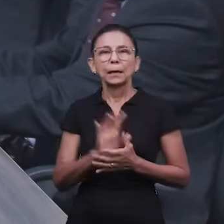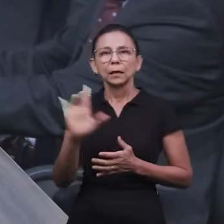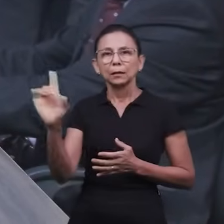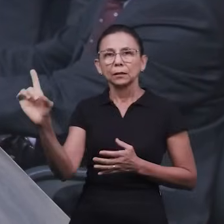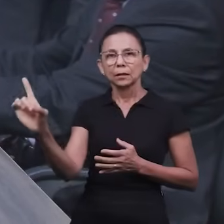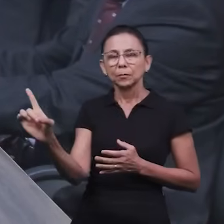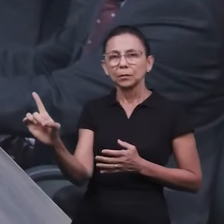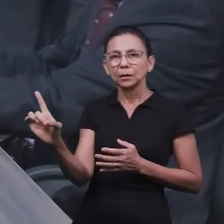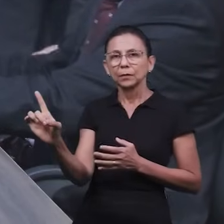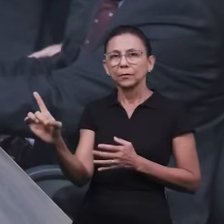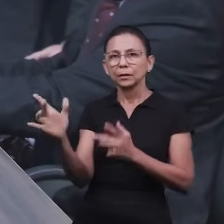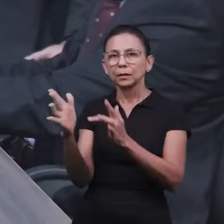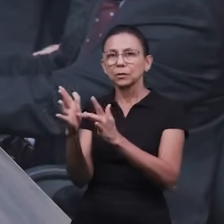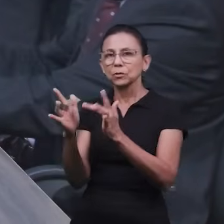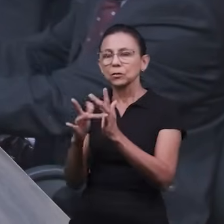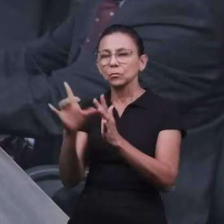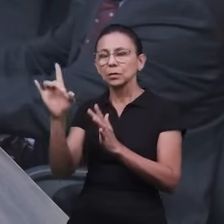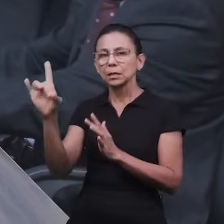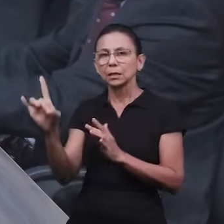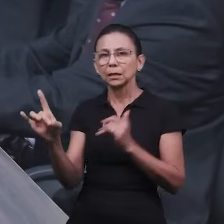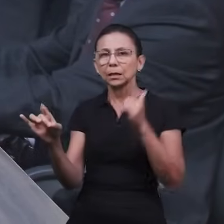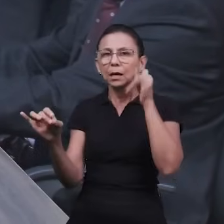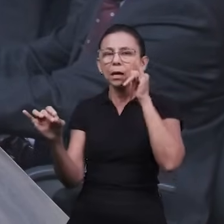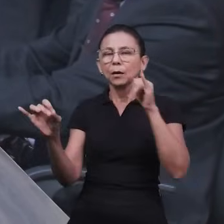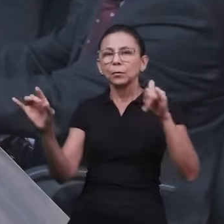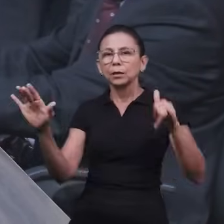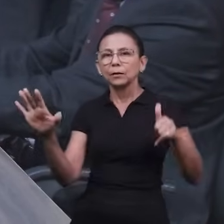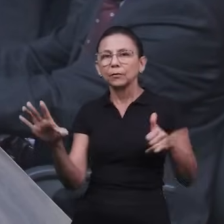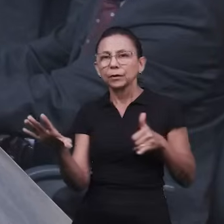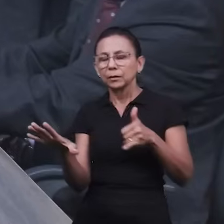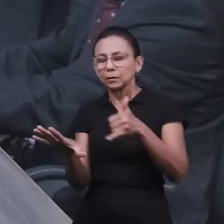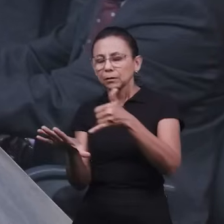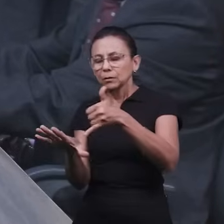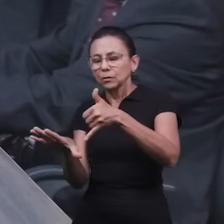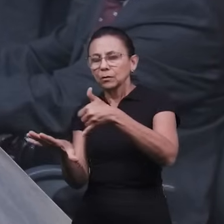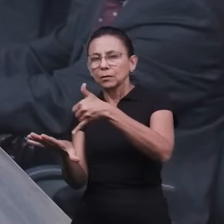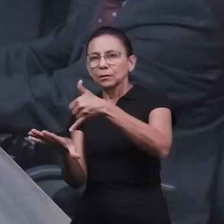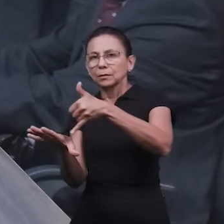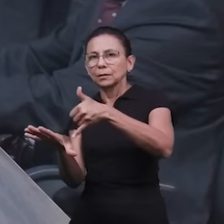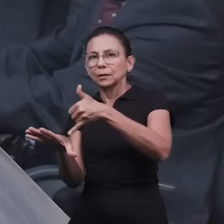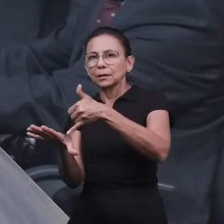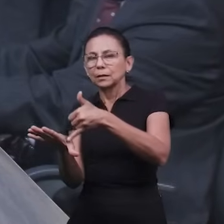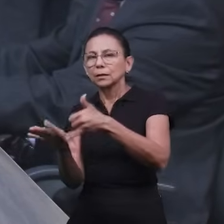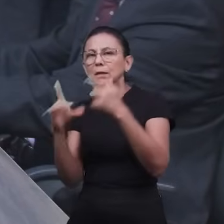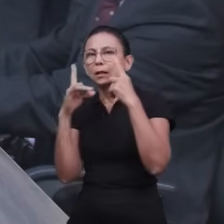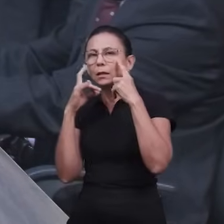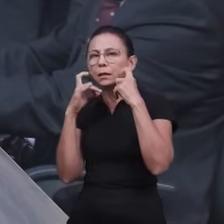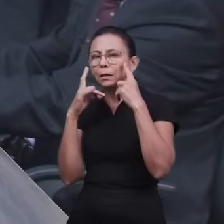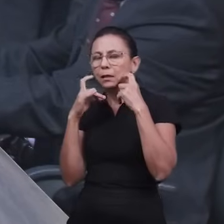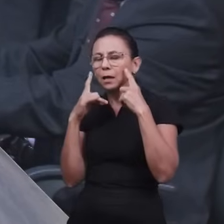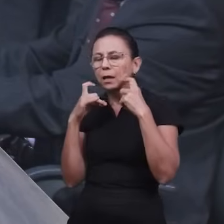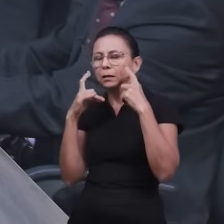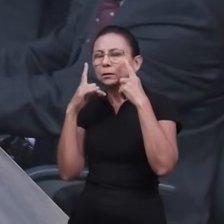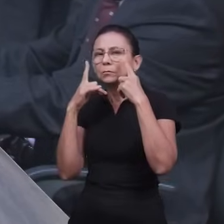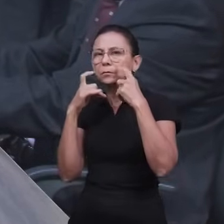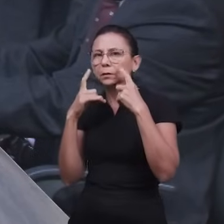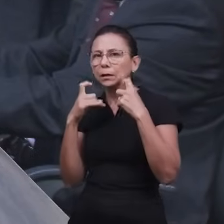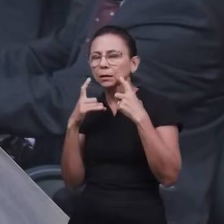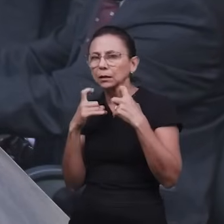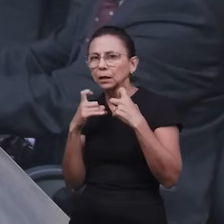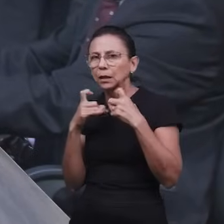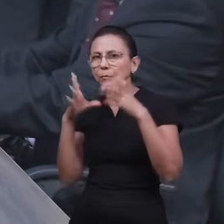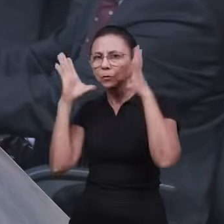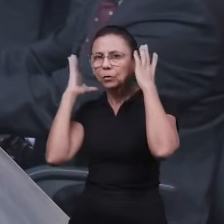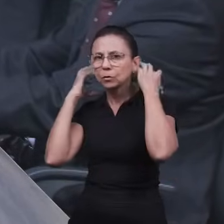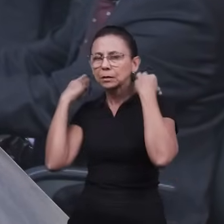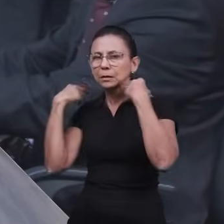pés chorando, começou a regar-lhe os pés com lágrimas e enxugou-lhes com